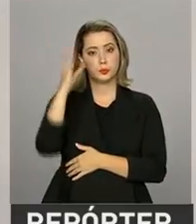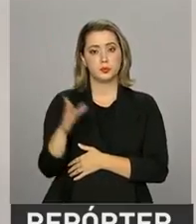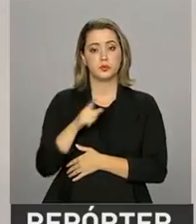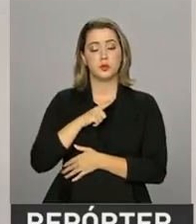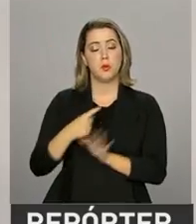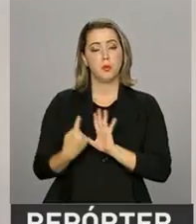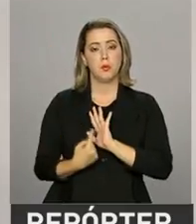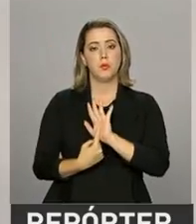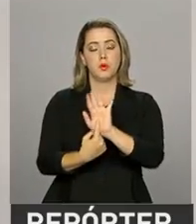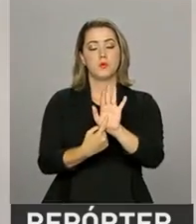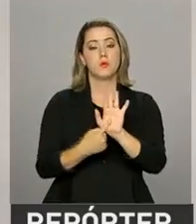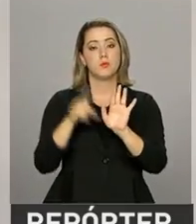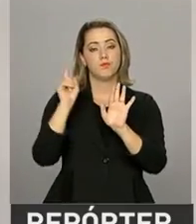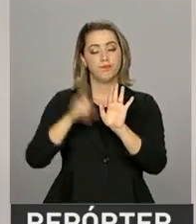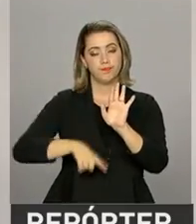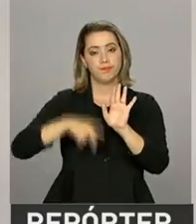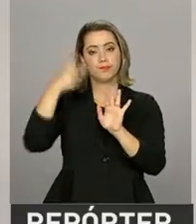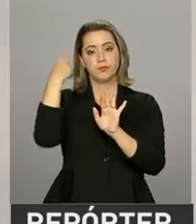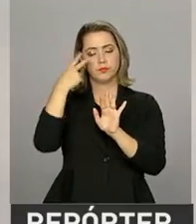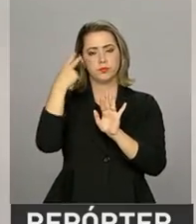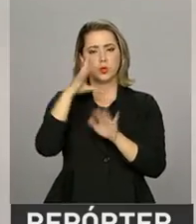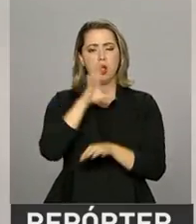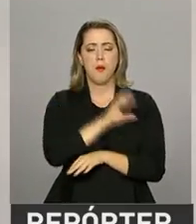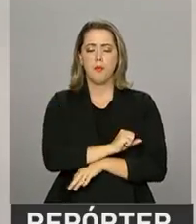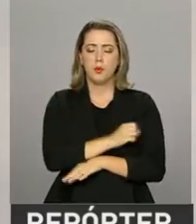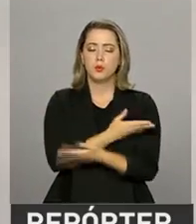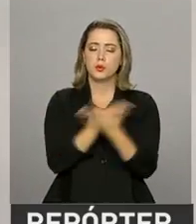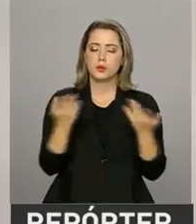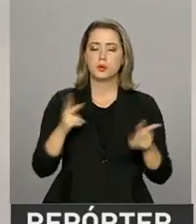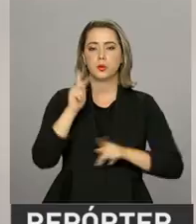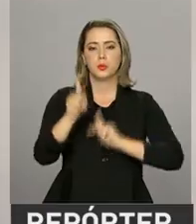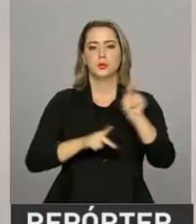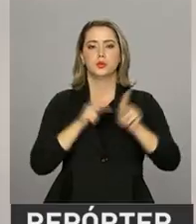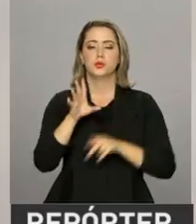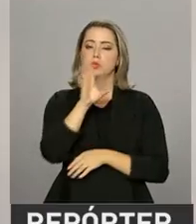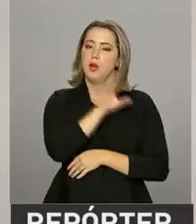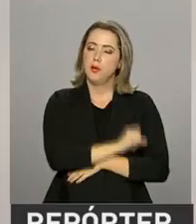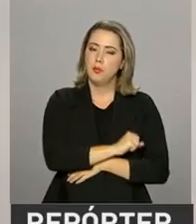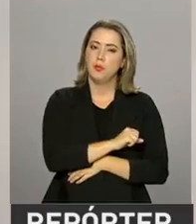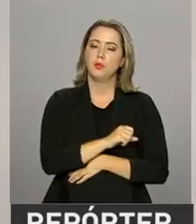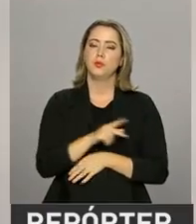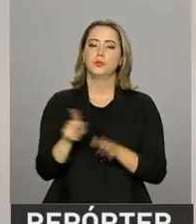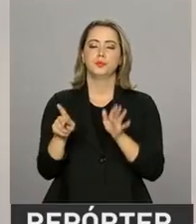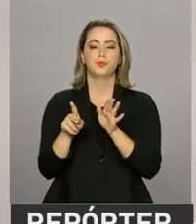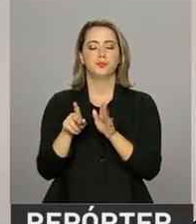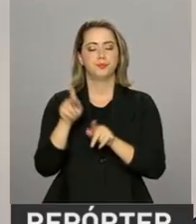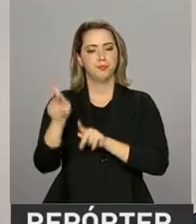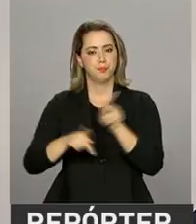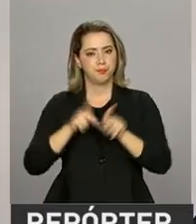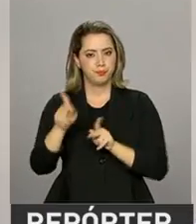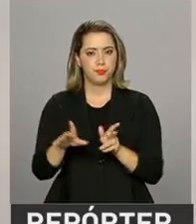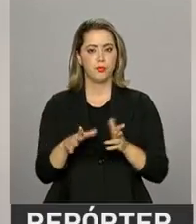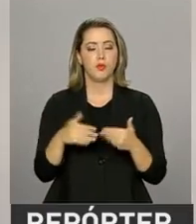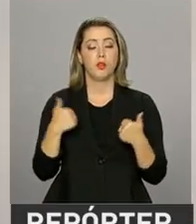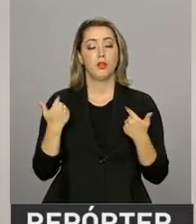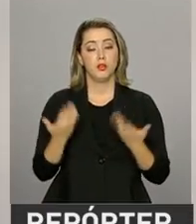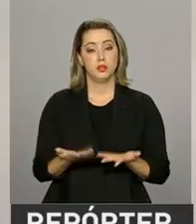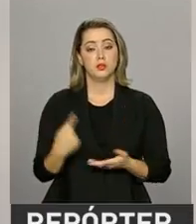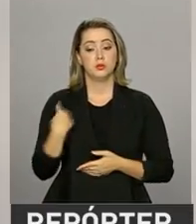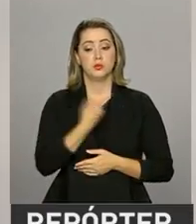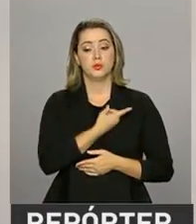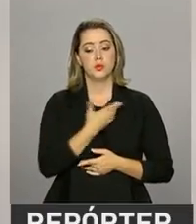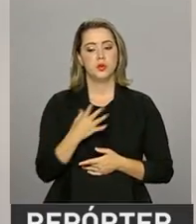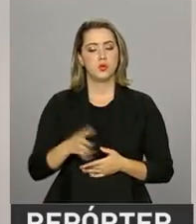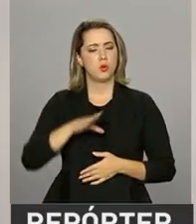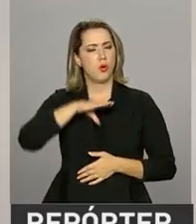demonstra naturalmente amor ao seu povo a sua gente e estamos com essa ousadia